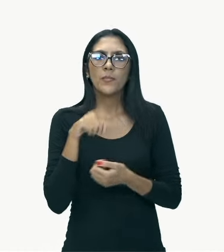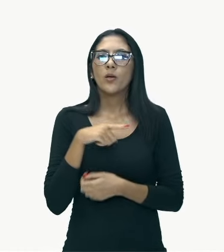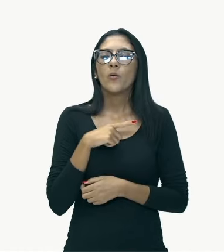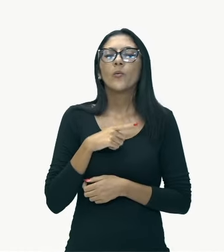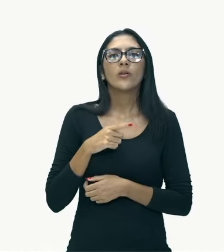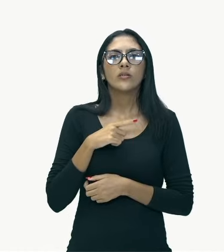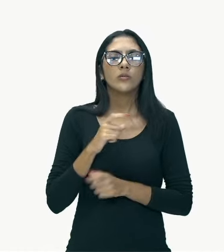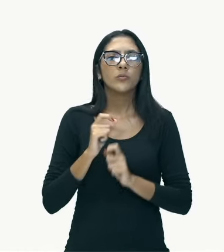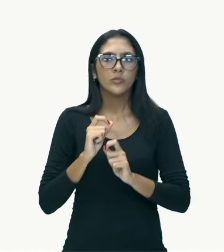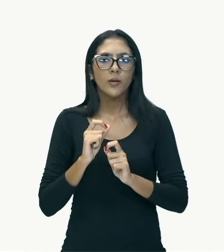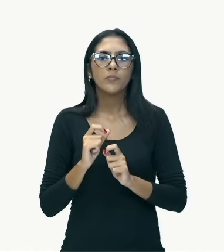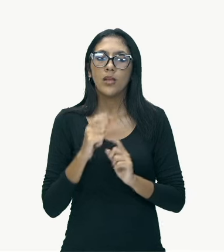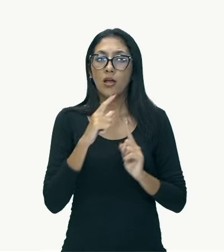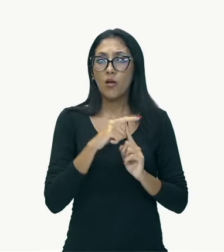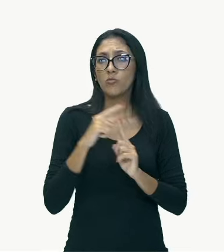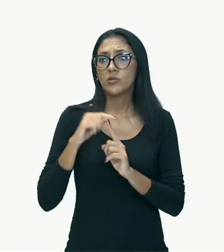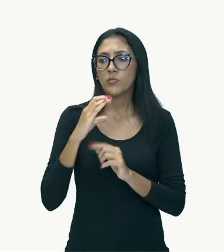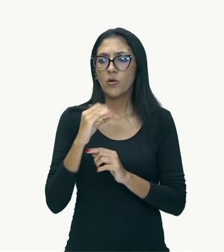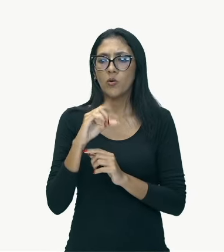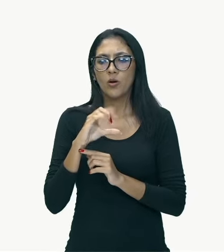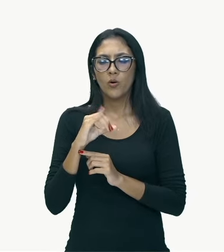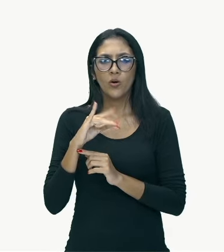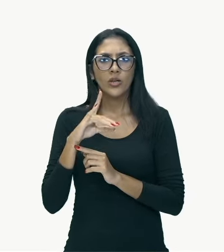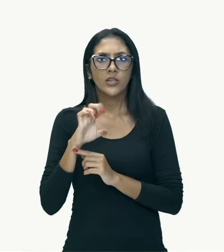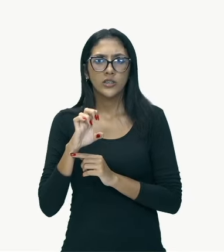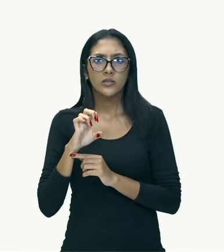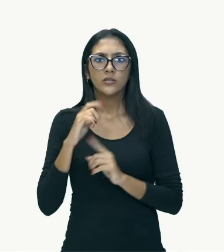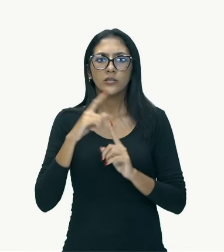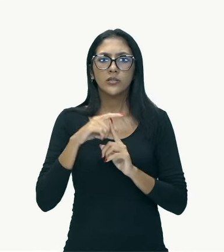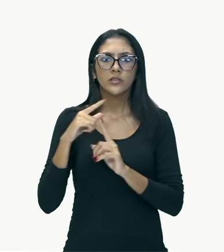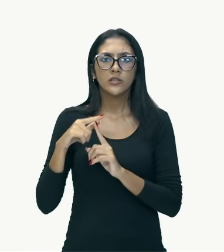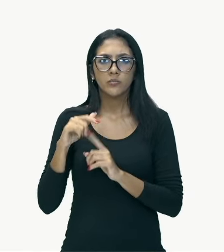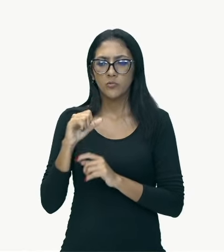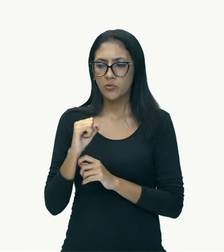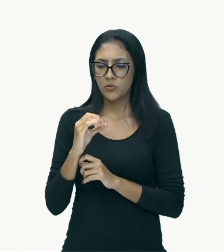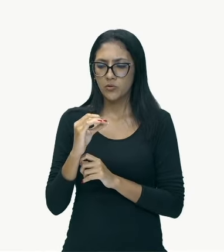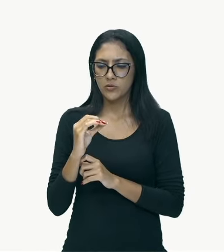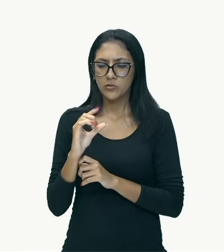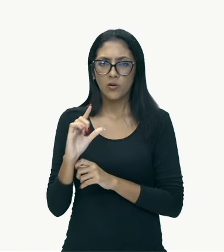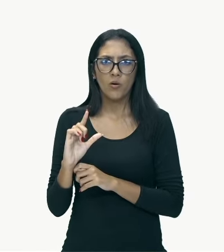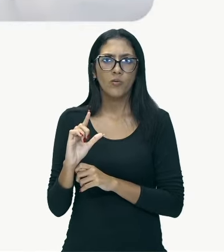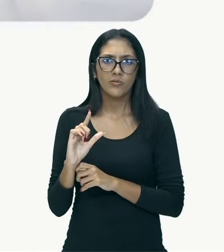pertence a um tipo de colóide chamado de sol, tá?